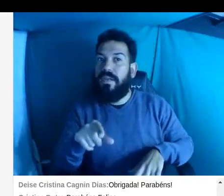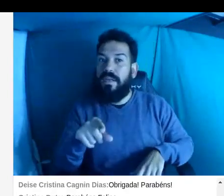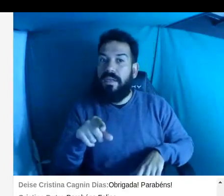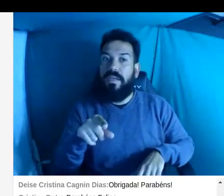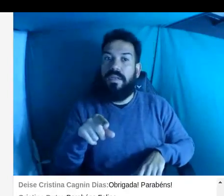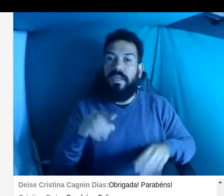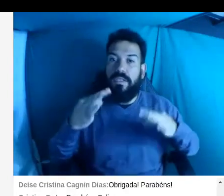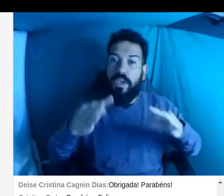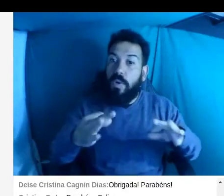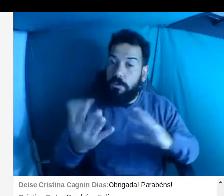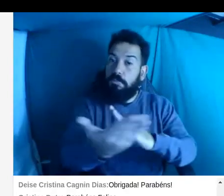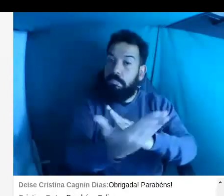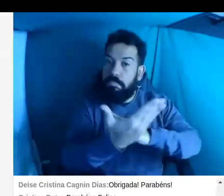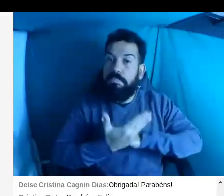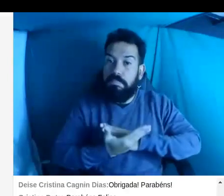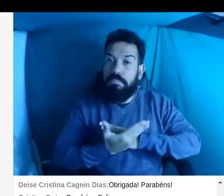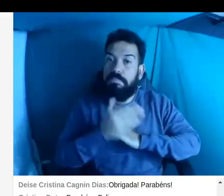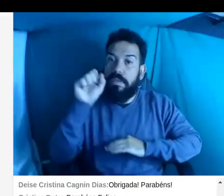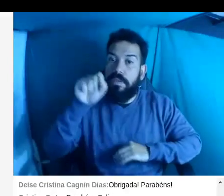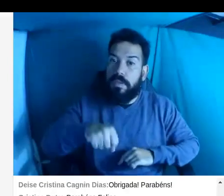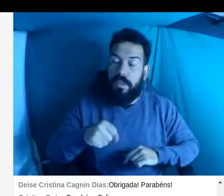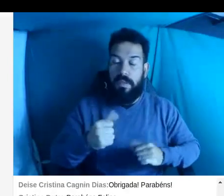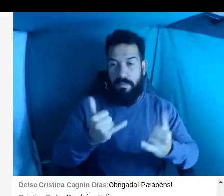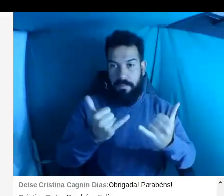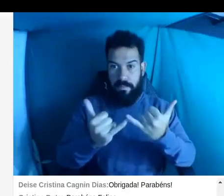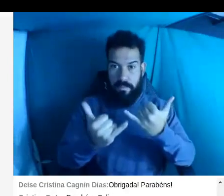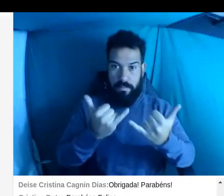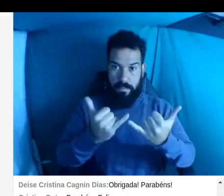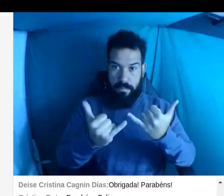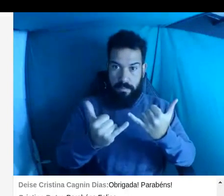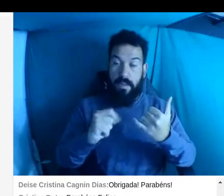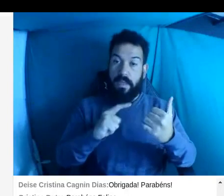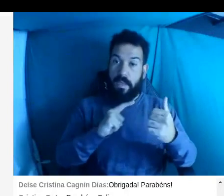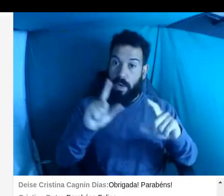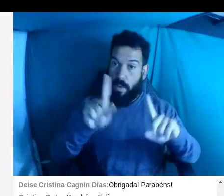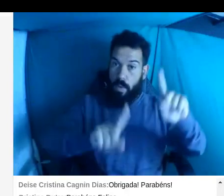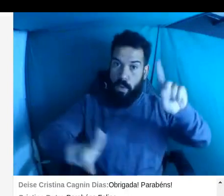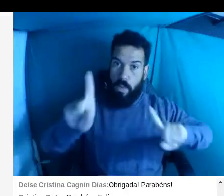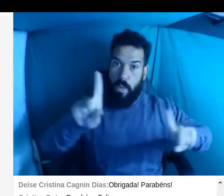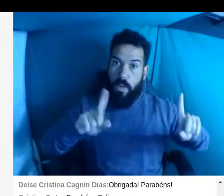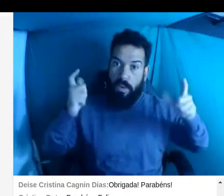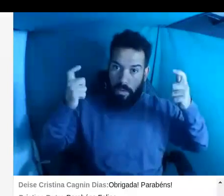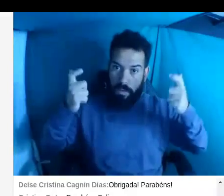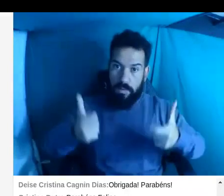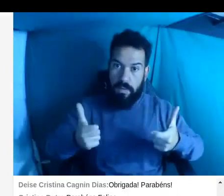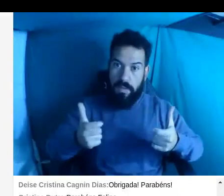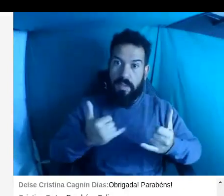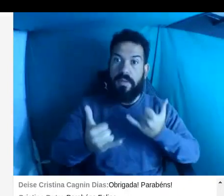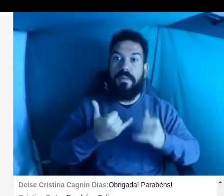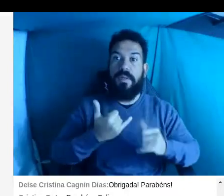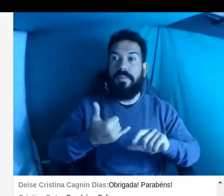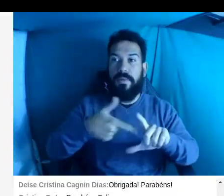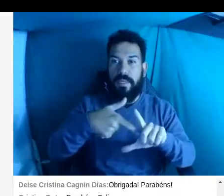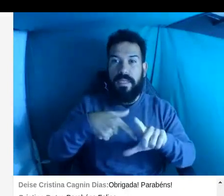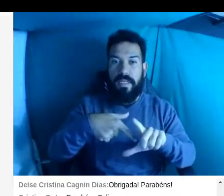nisso. Mas, por exemplo, tem lugares onde a Netflix não chega porque não tem